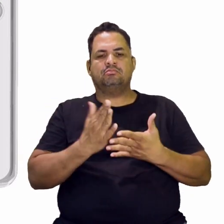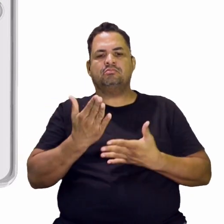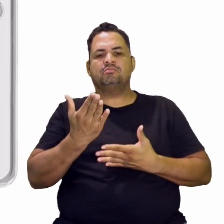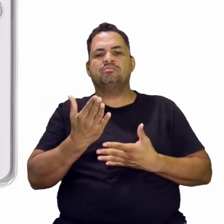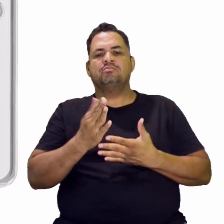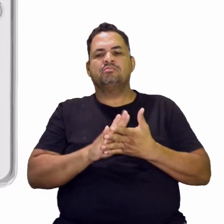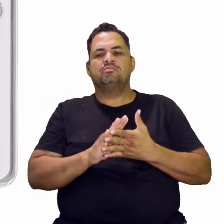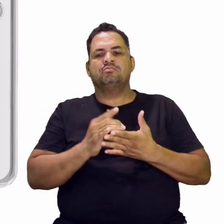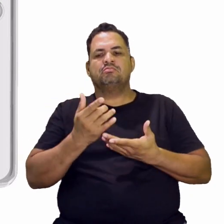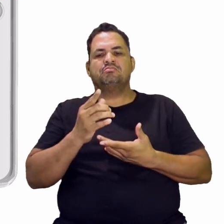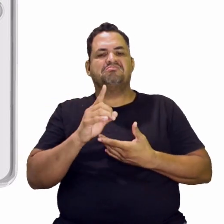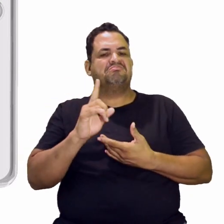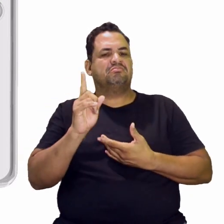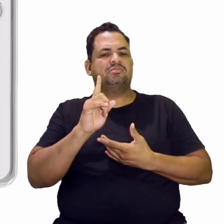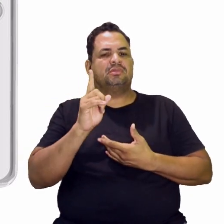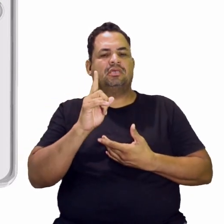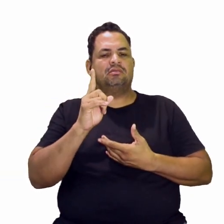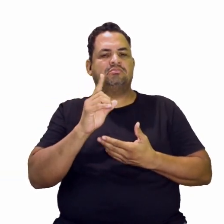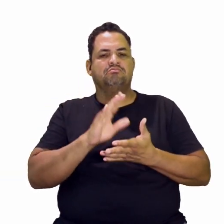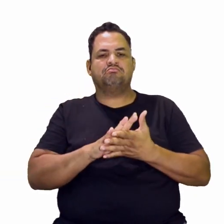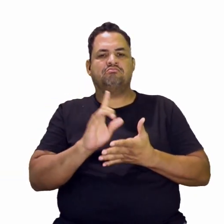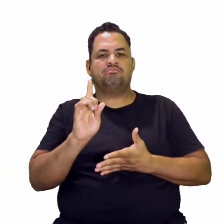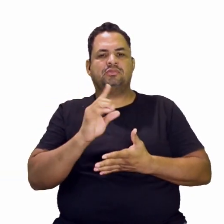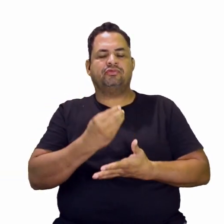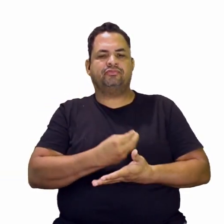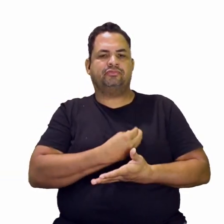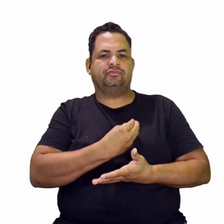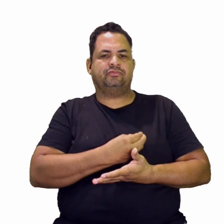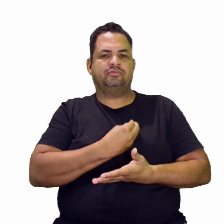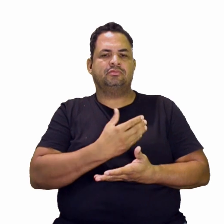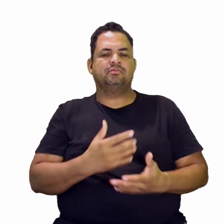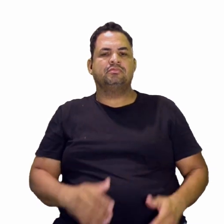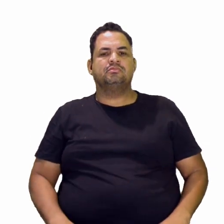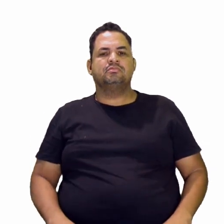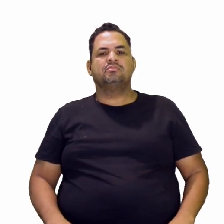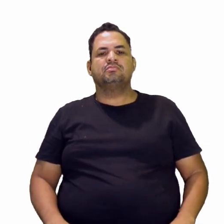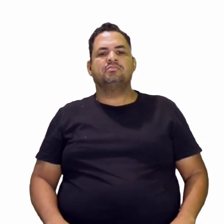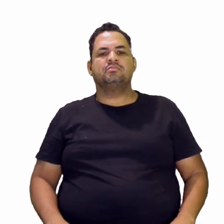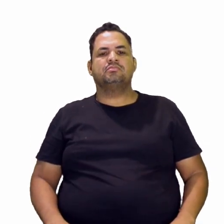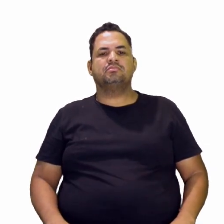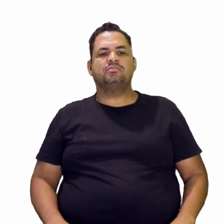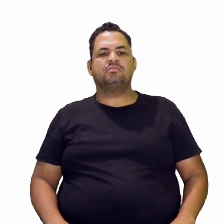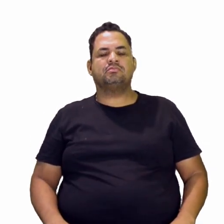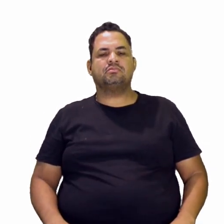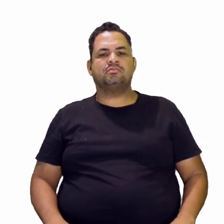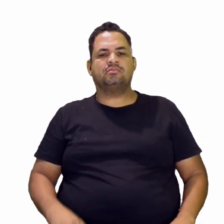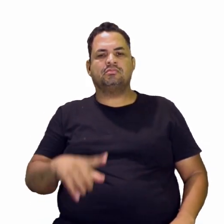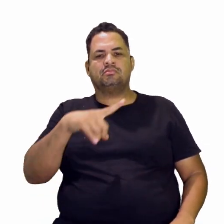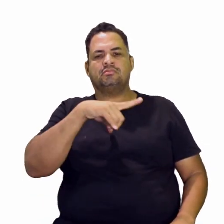destacam para não considerá-los como seres vivos. Olha lá. Então, em relação a essa classificação dos vírus, eles podem